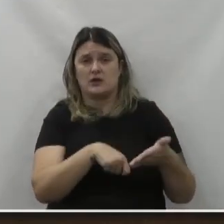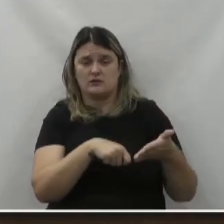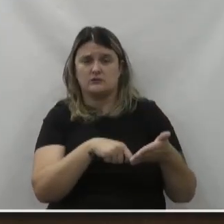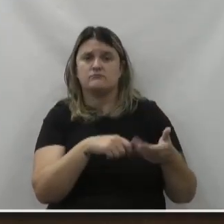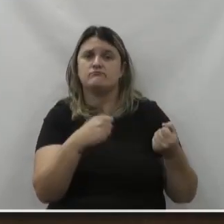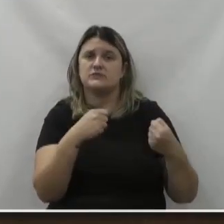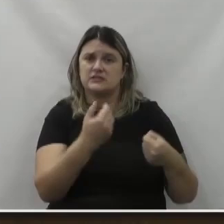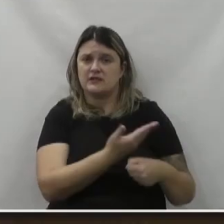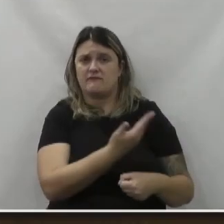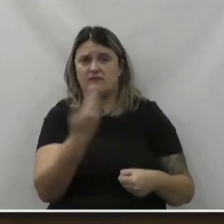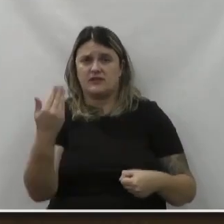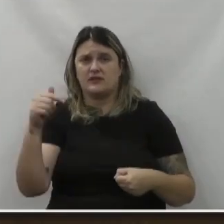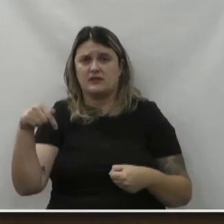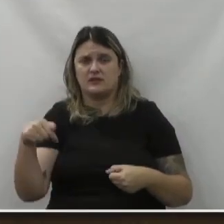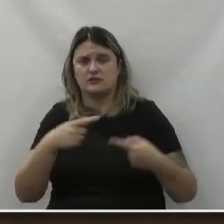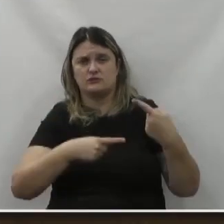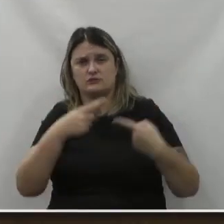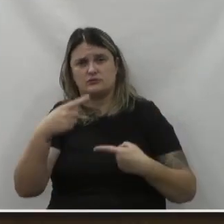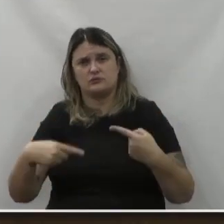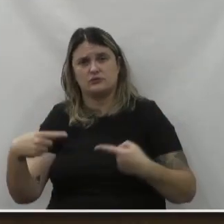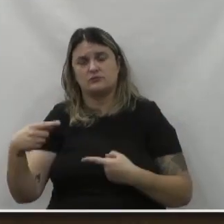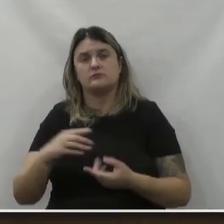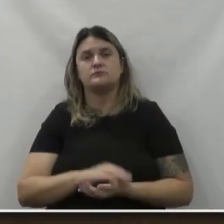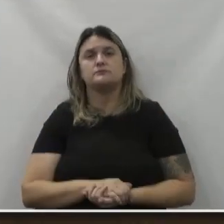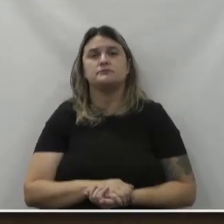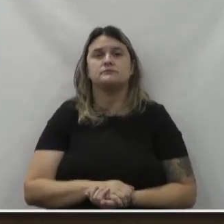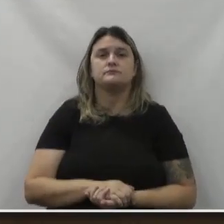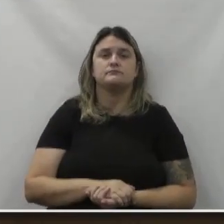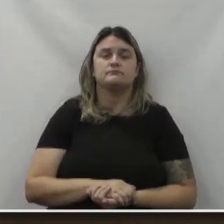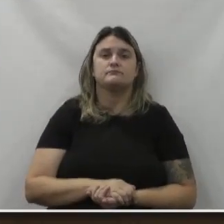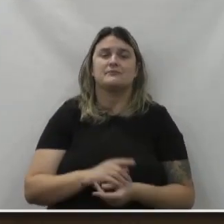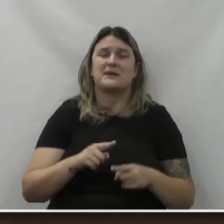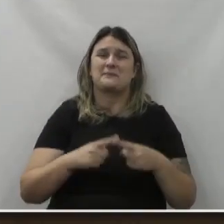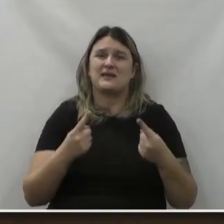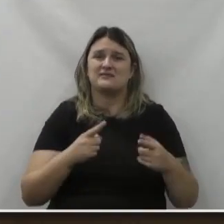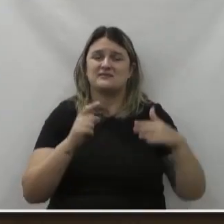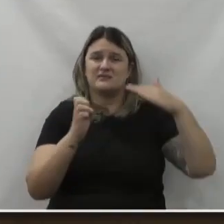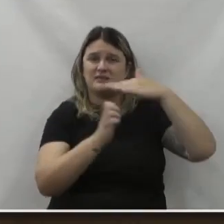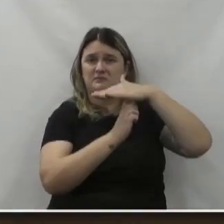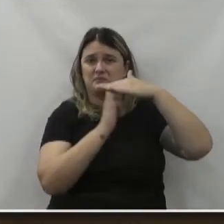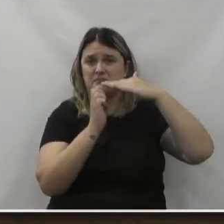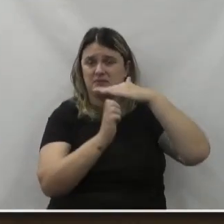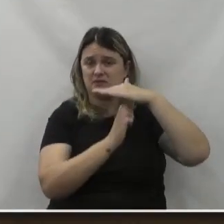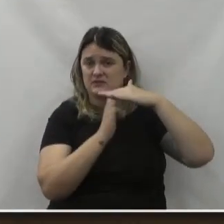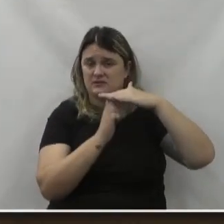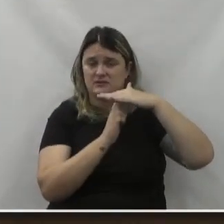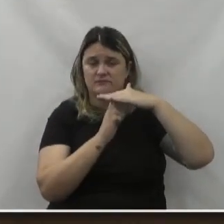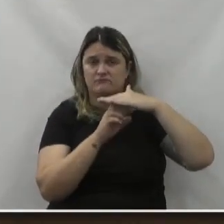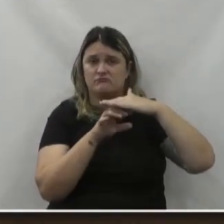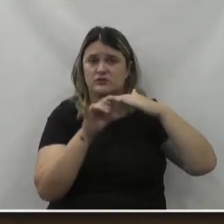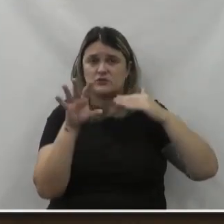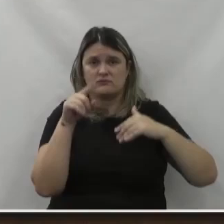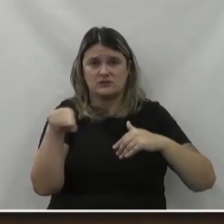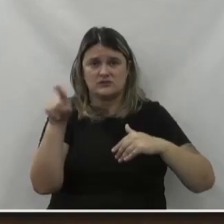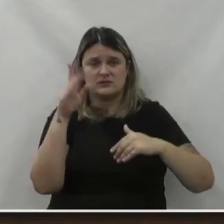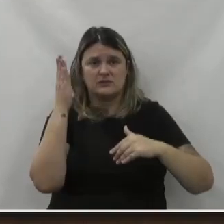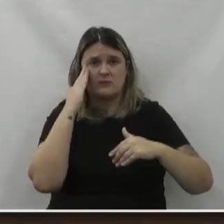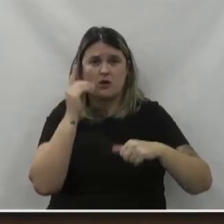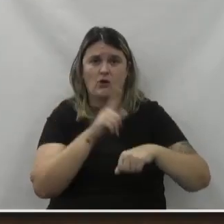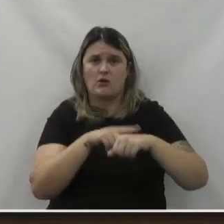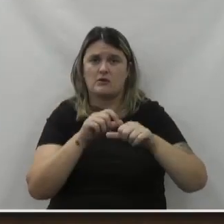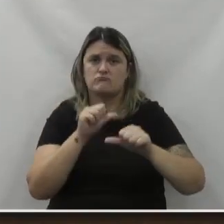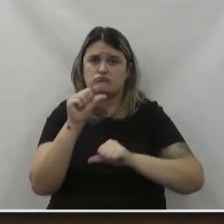que passar pela Câmara. Isso é público e notório. Mas a empresa, só para você ter uma ideia, a hora que mudar